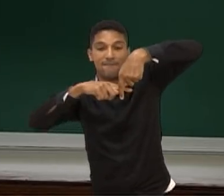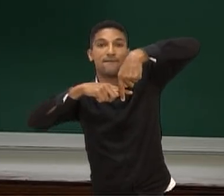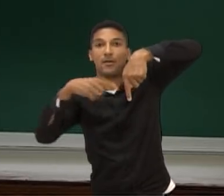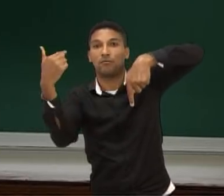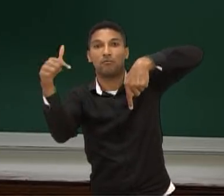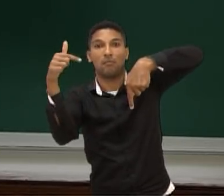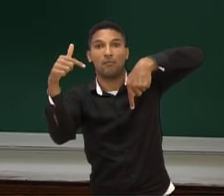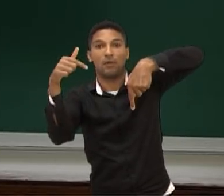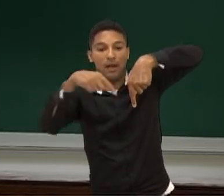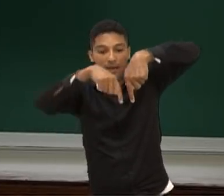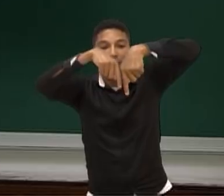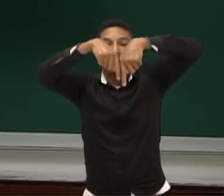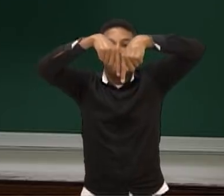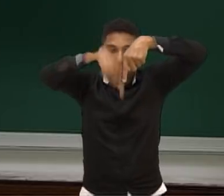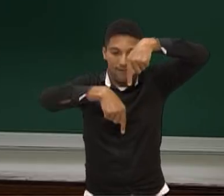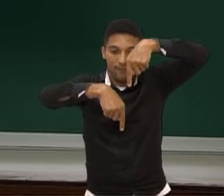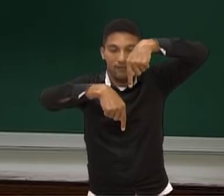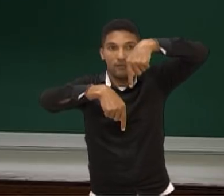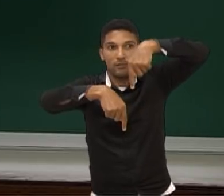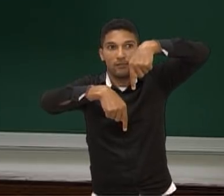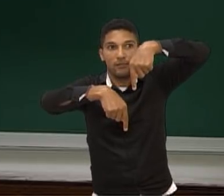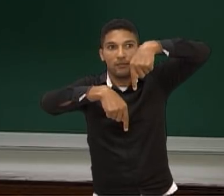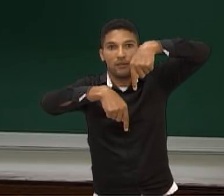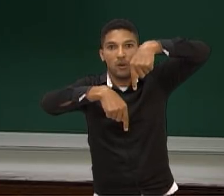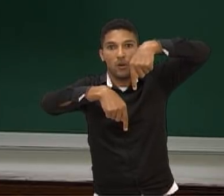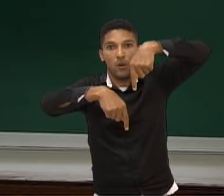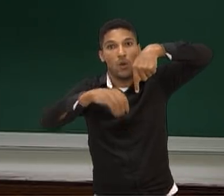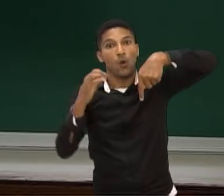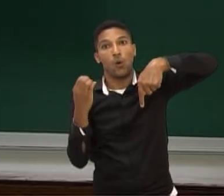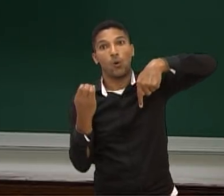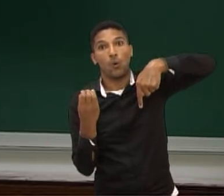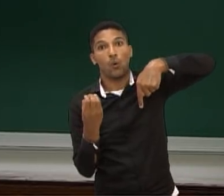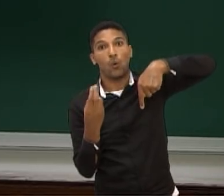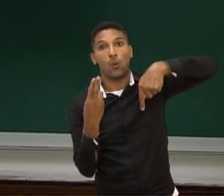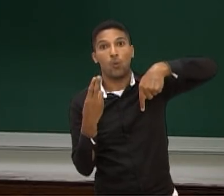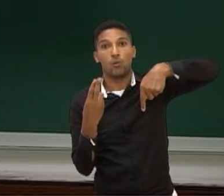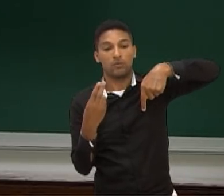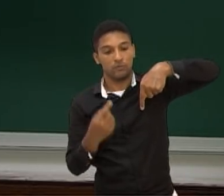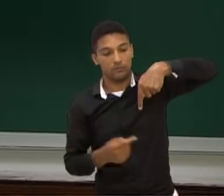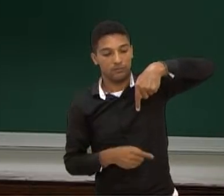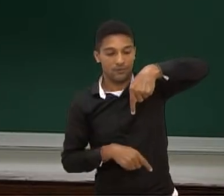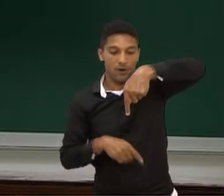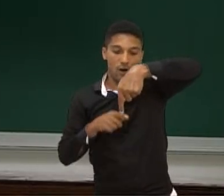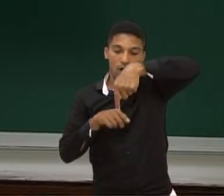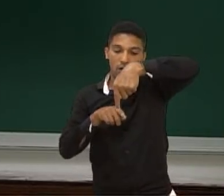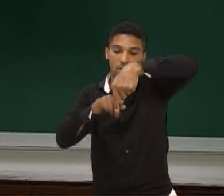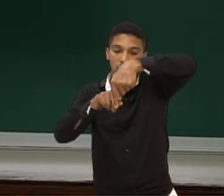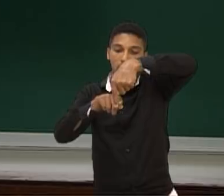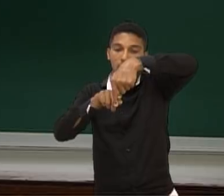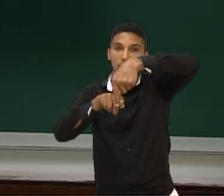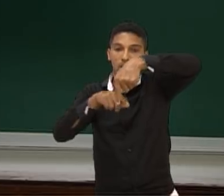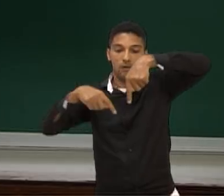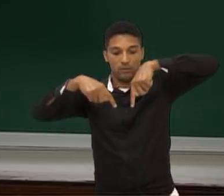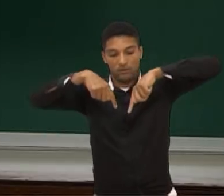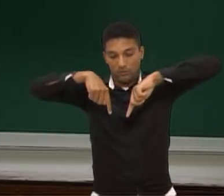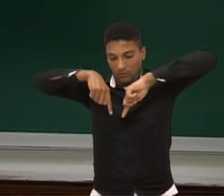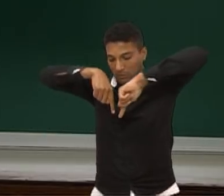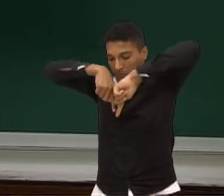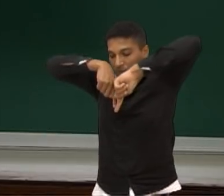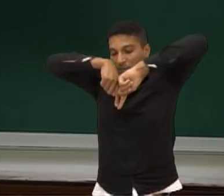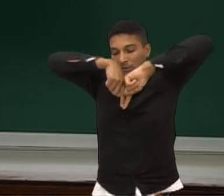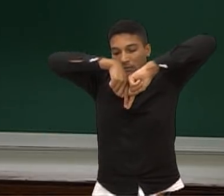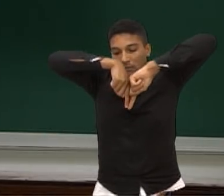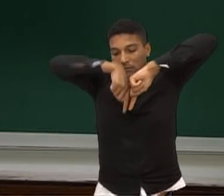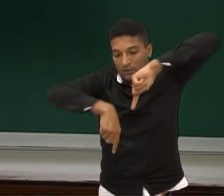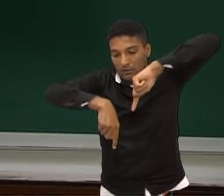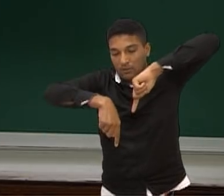um dos lados dessa figura, ela não vai cortar, ela não vai interceptar, ela não vai